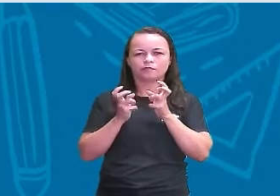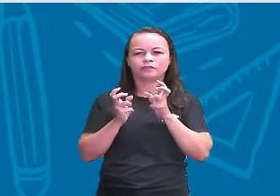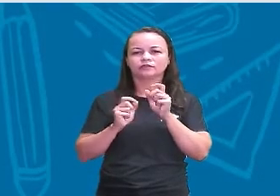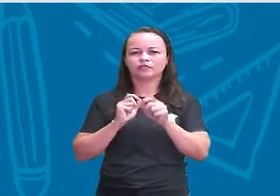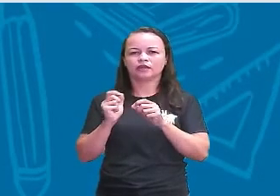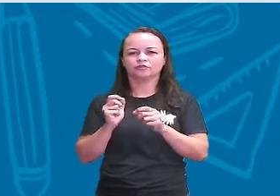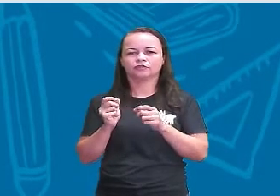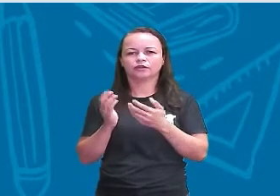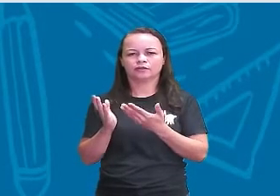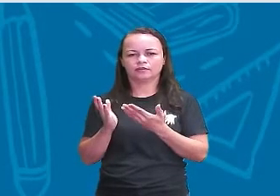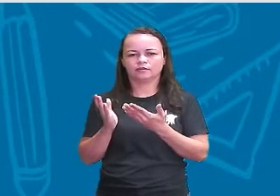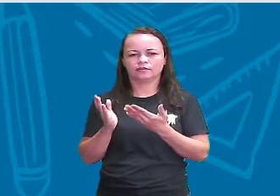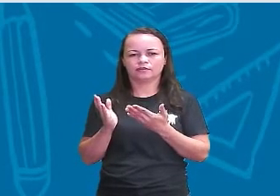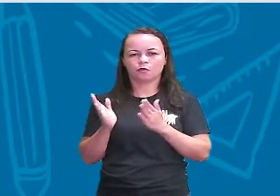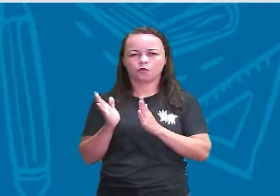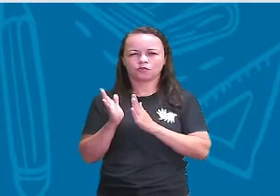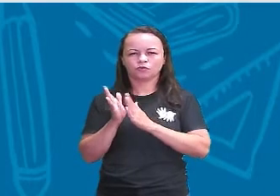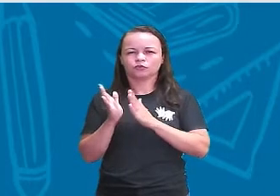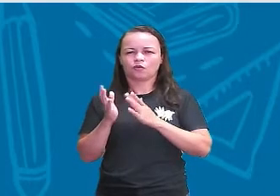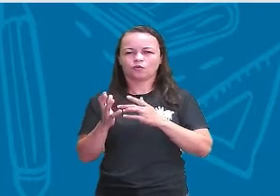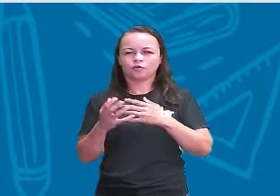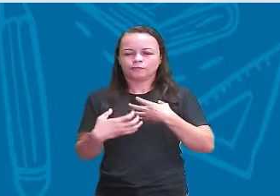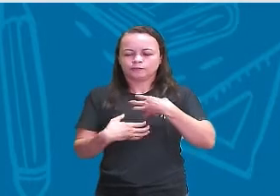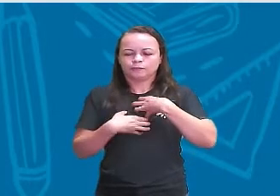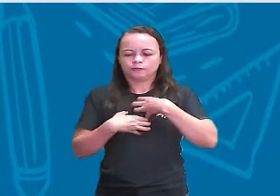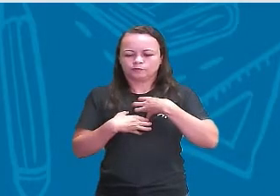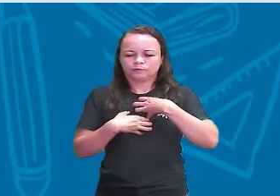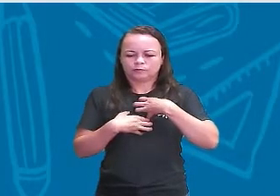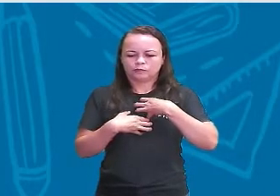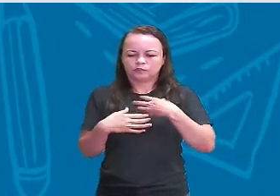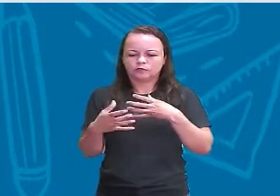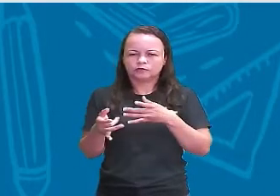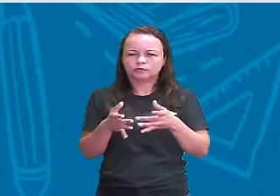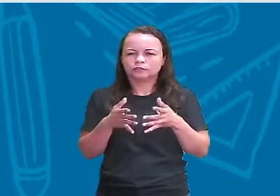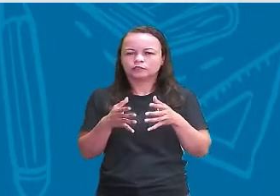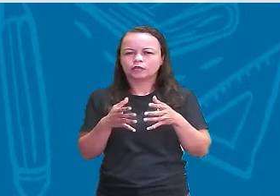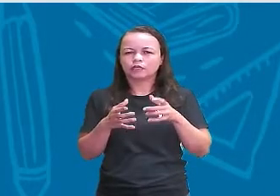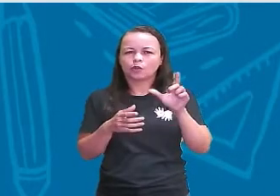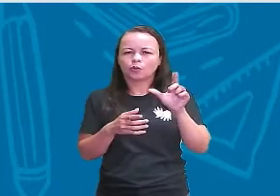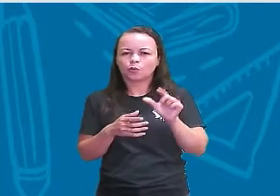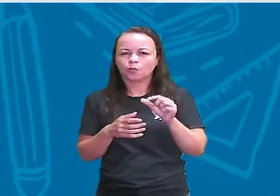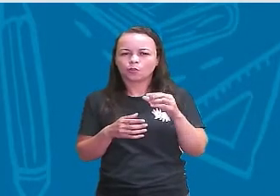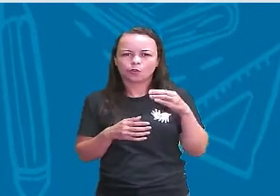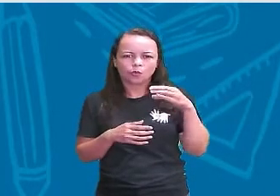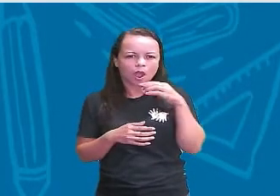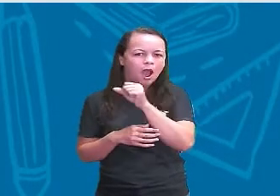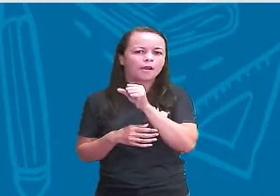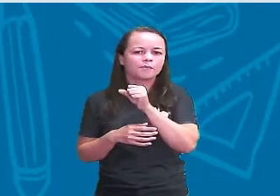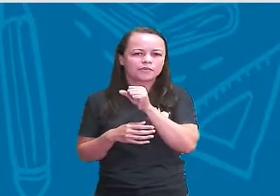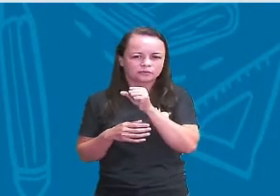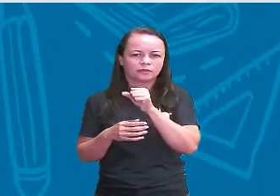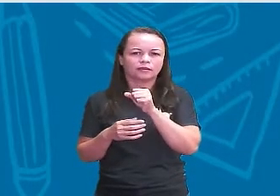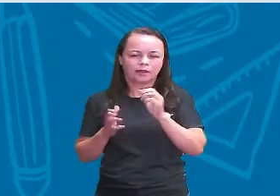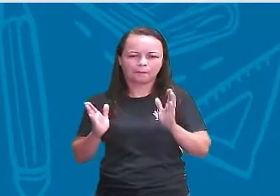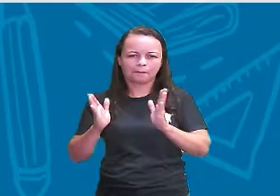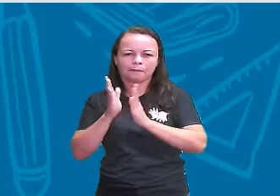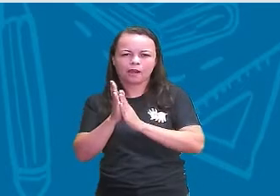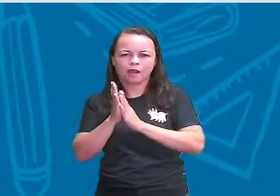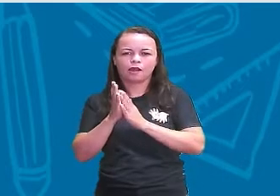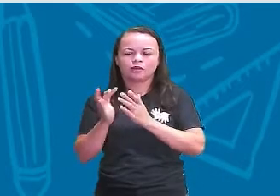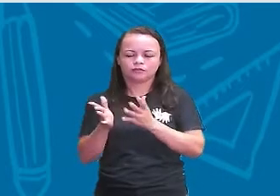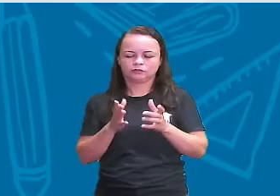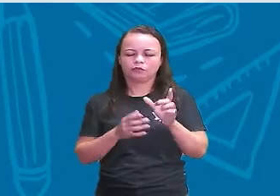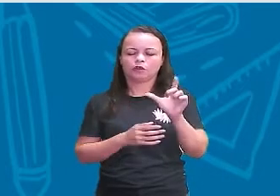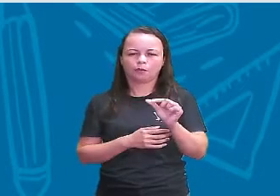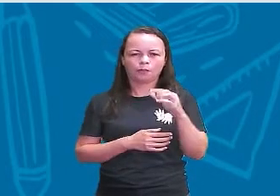desse som, que ele tem uma duração curta, tá certo? Uma palma, o som de uma palma